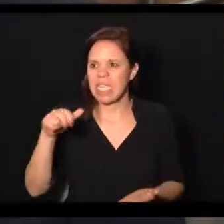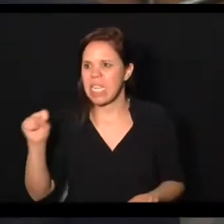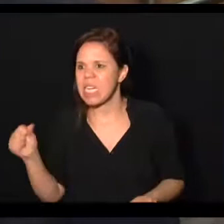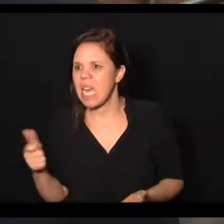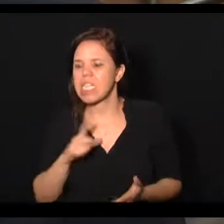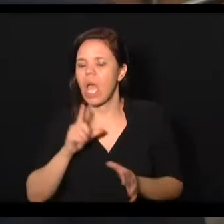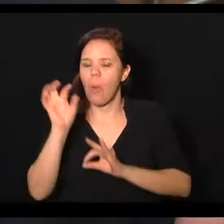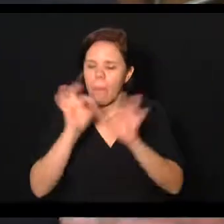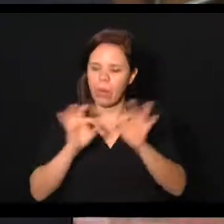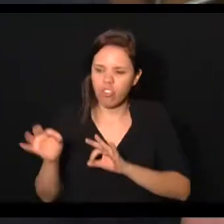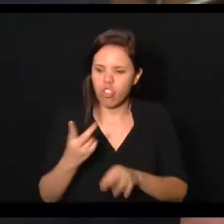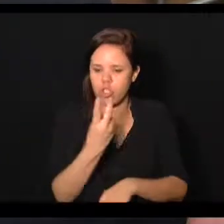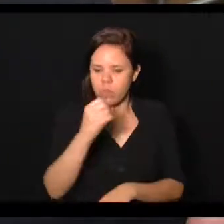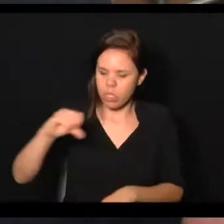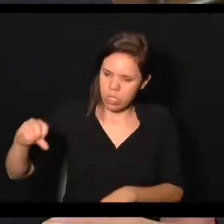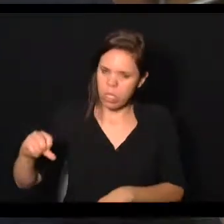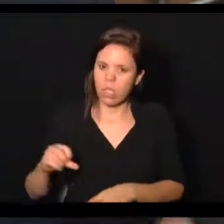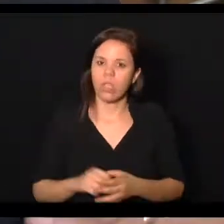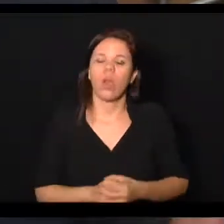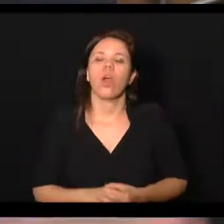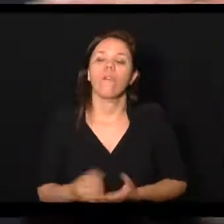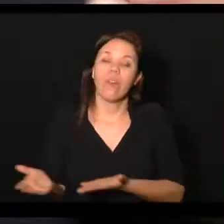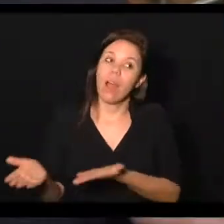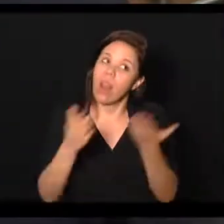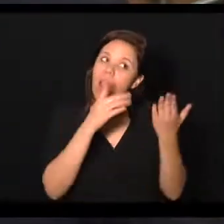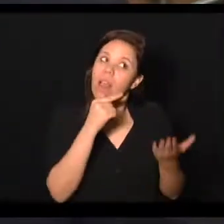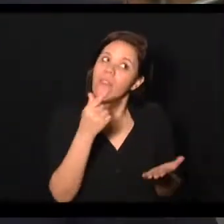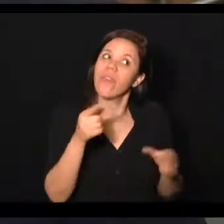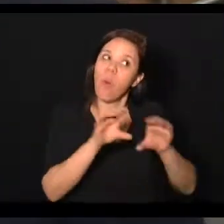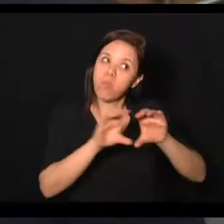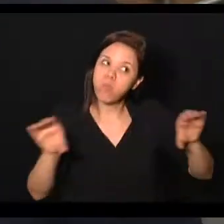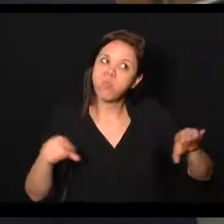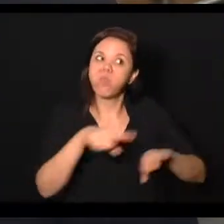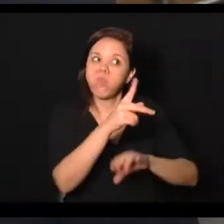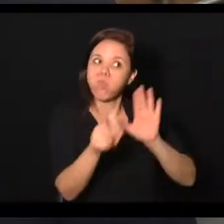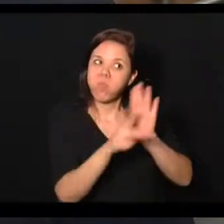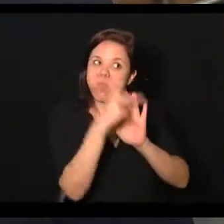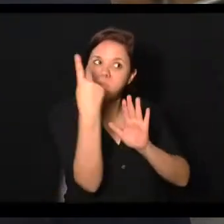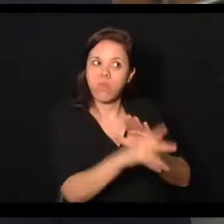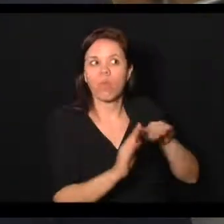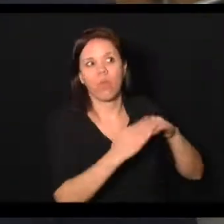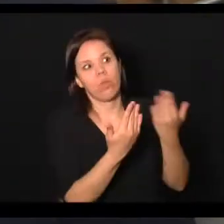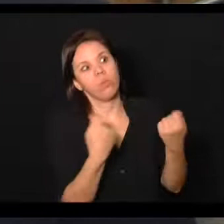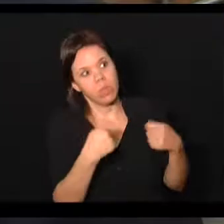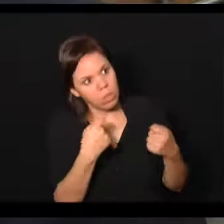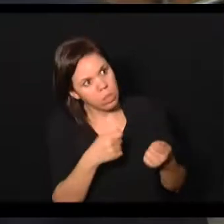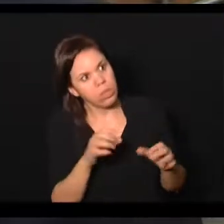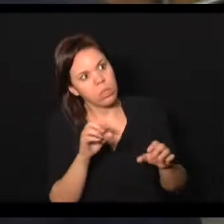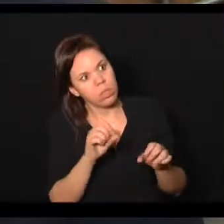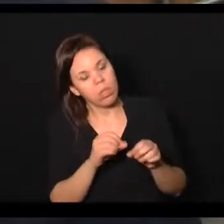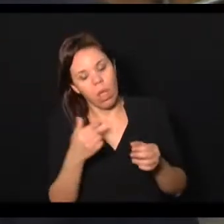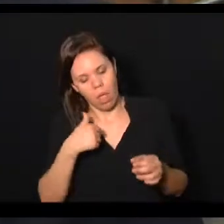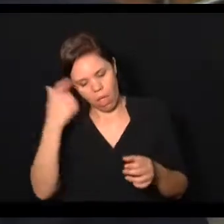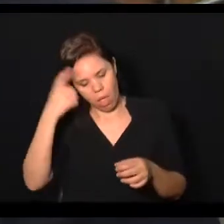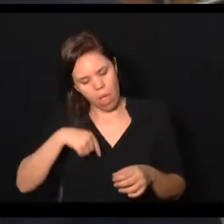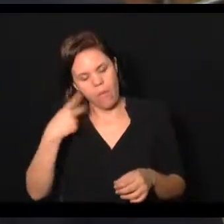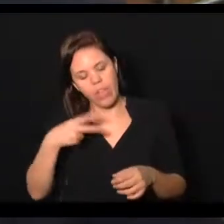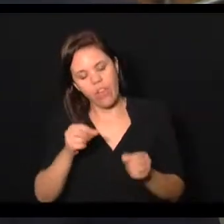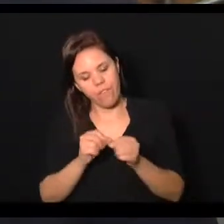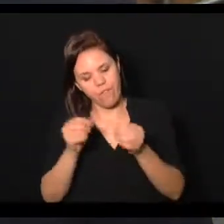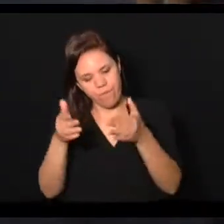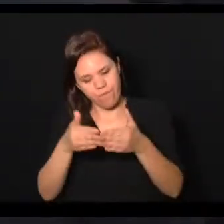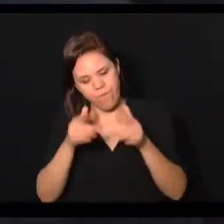para 2019 para que leve água àquela comunidade. Só que esse vereador fez o requerimento de